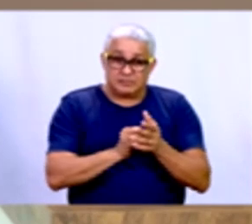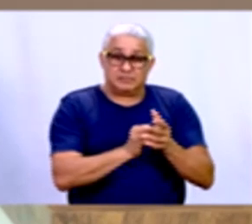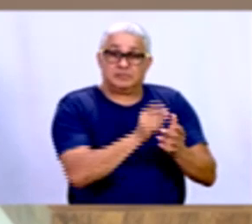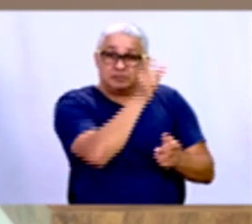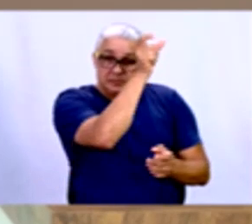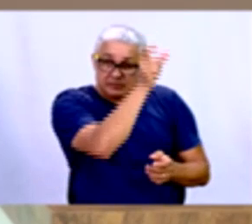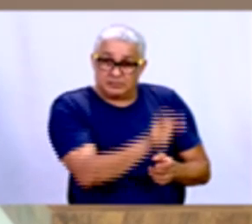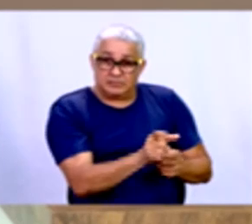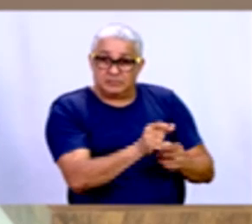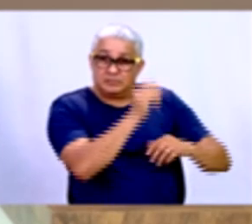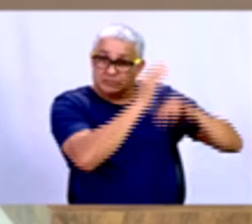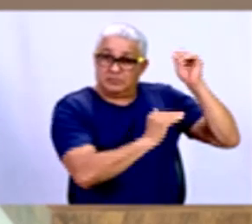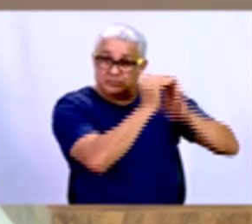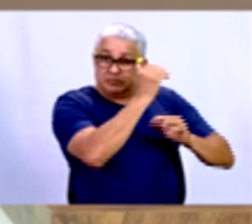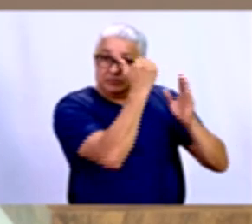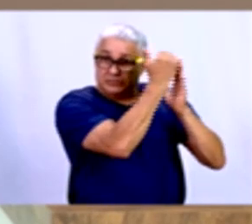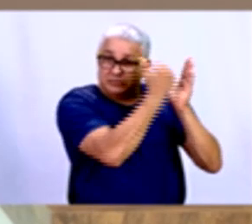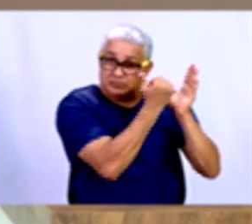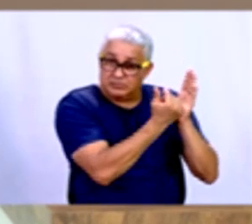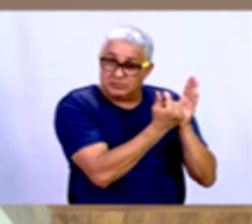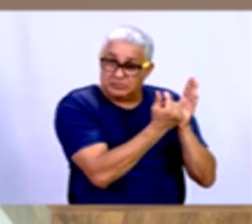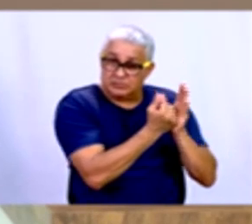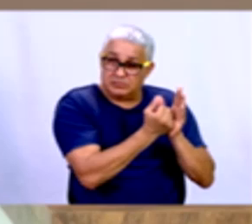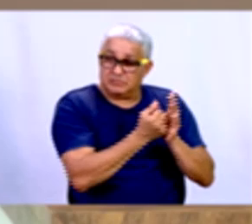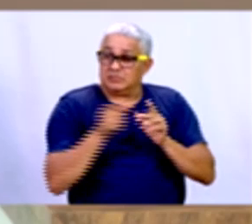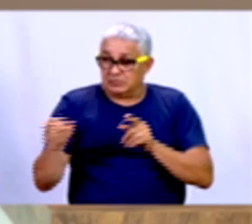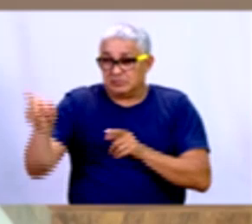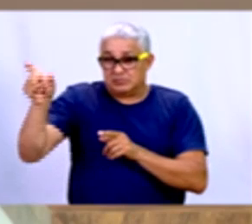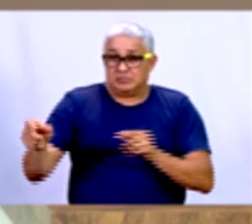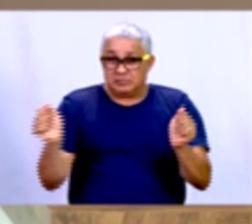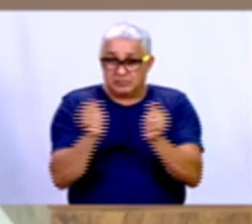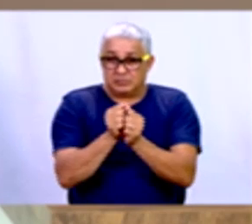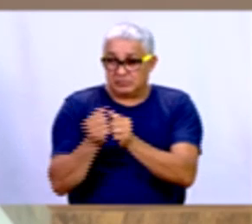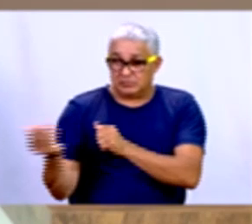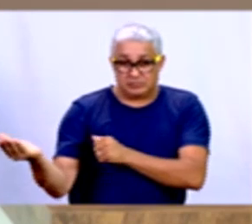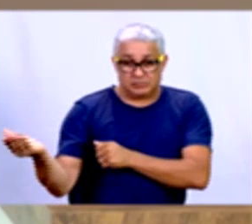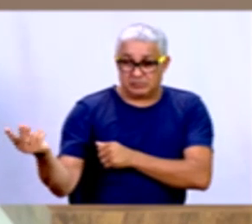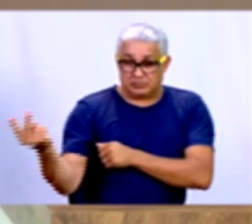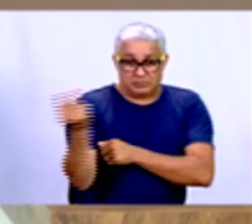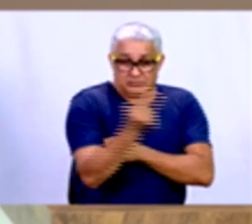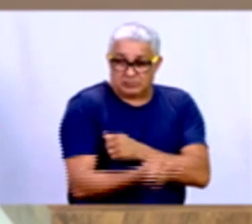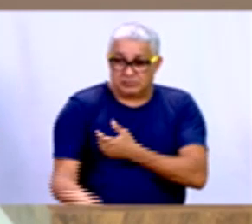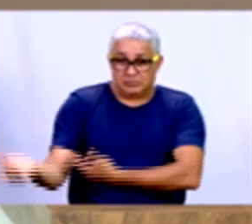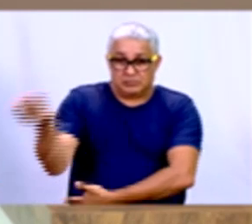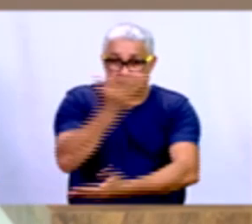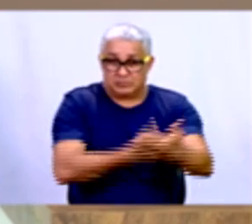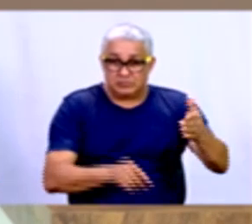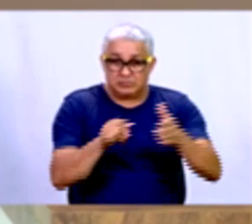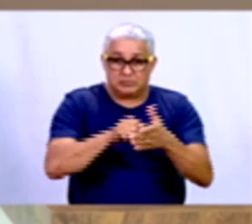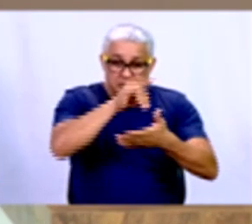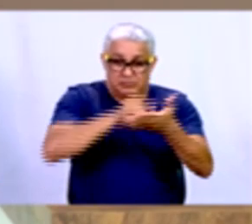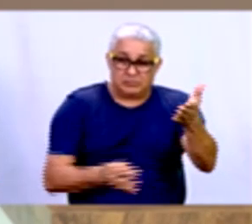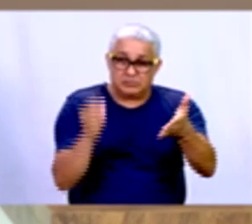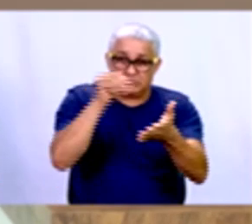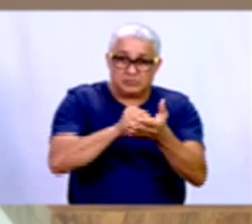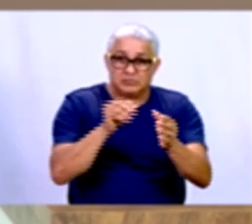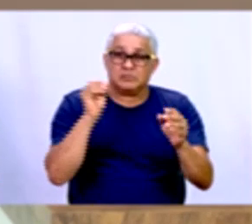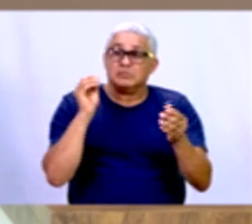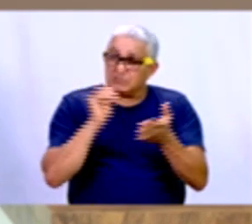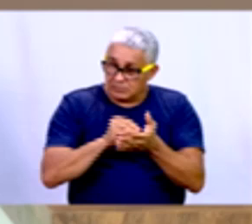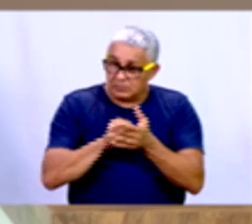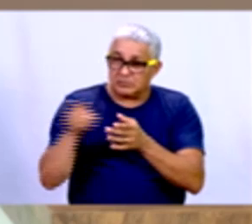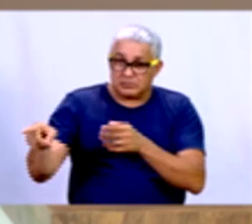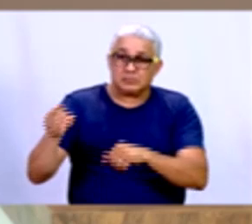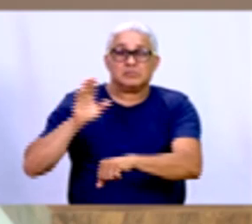envolver mais o usuário, né, e documentar também tudo que o usuário vinha falando nas análises, e também faltou o usuário ter um pouco mais